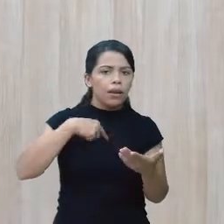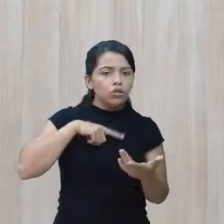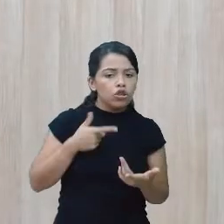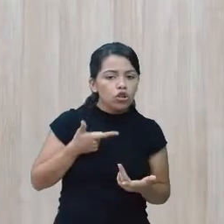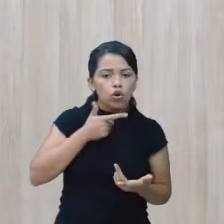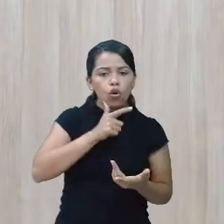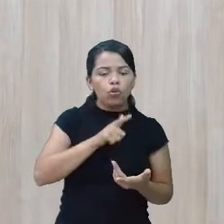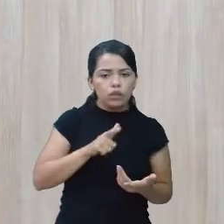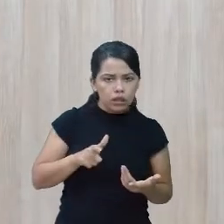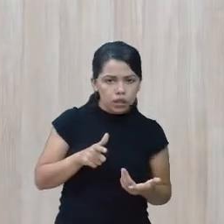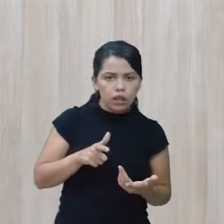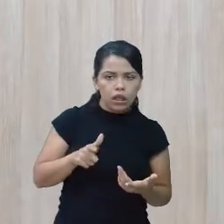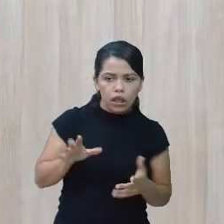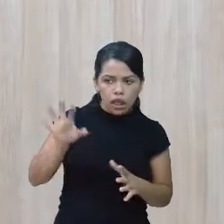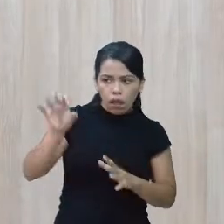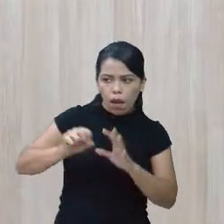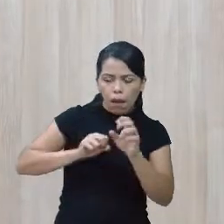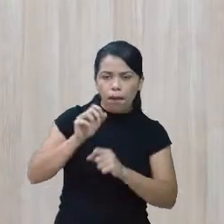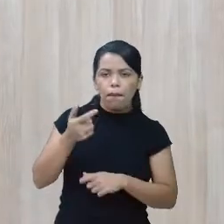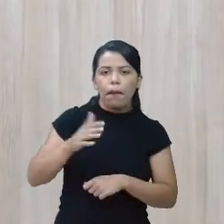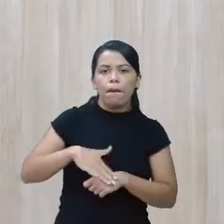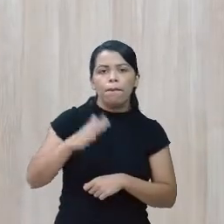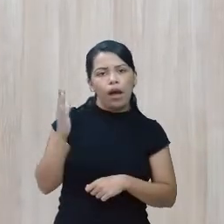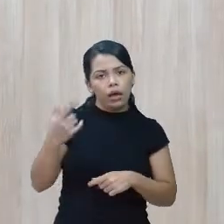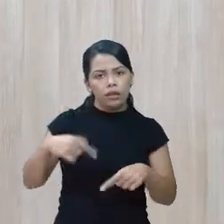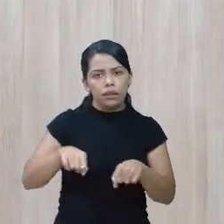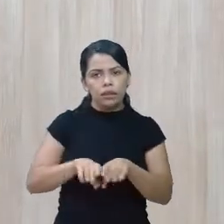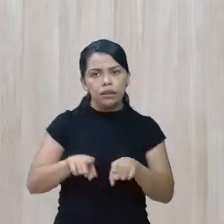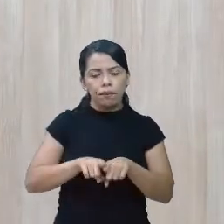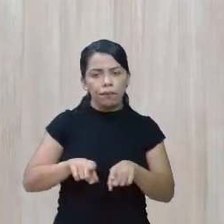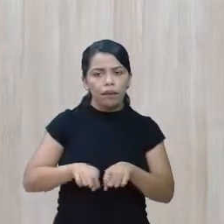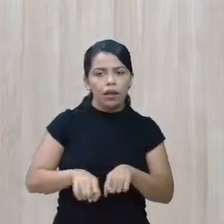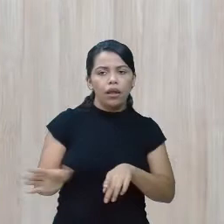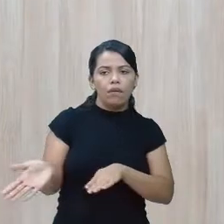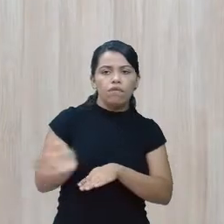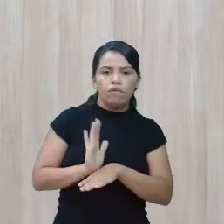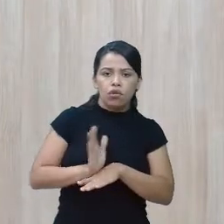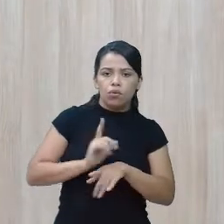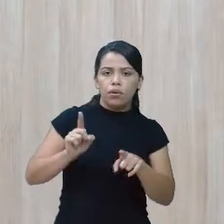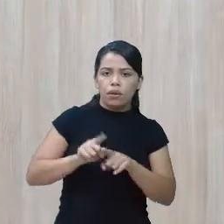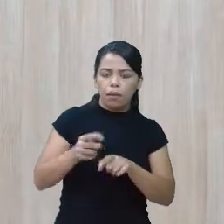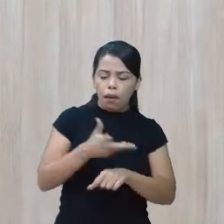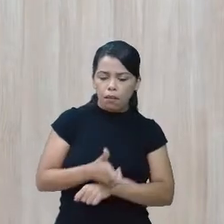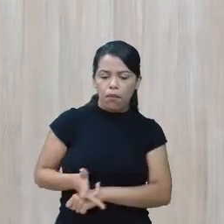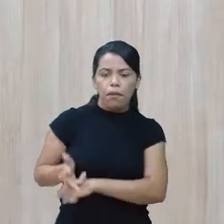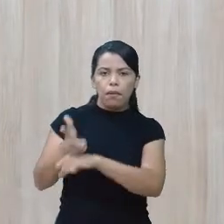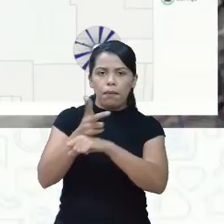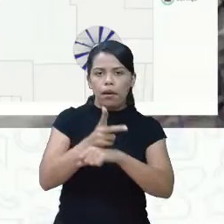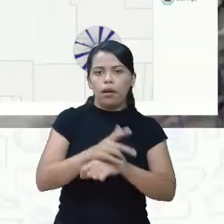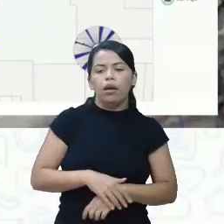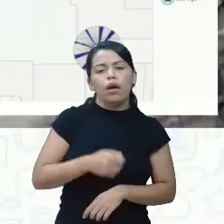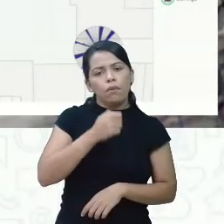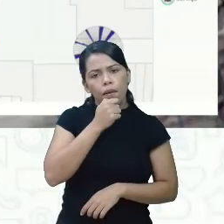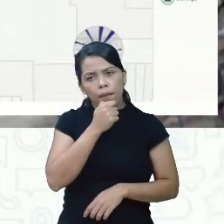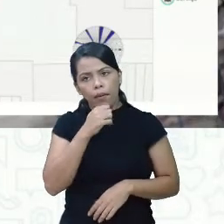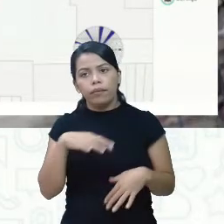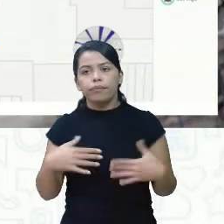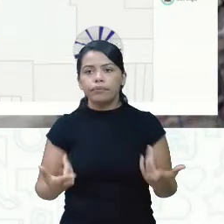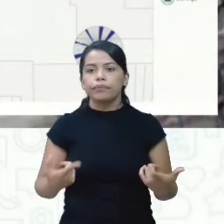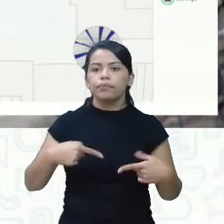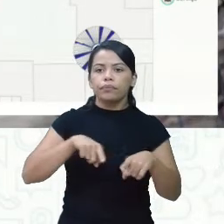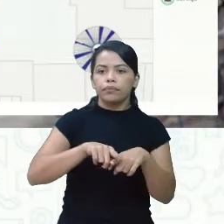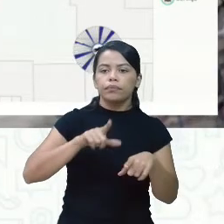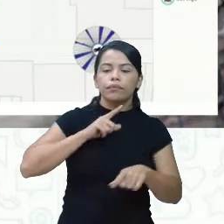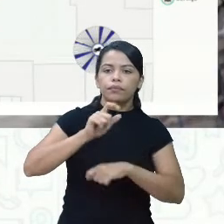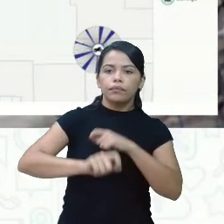através dos mapas sonoros, filmes e gravações também. Aí tem alguns exemplos de mapas sonoros, né? Eles